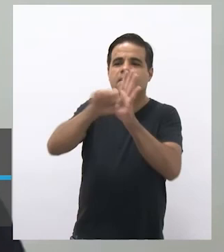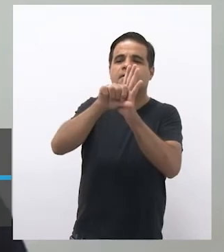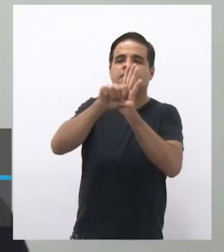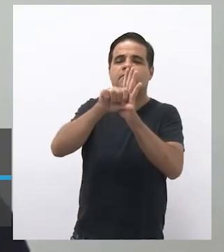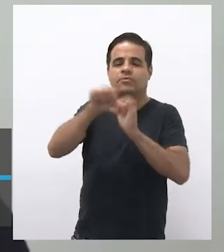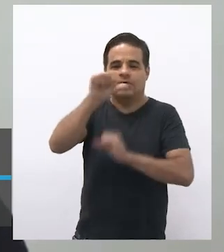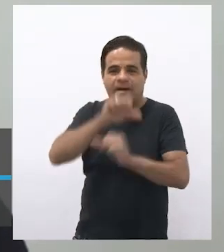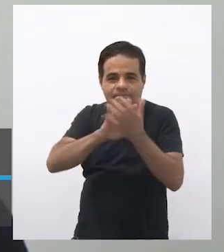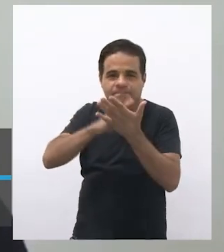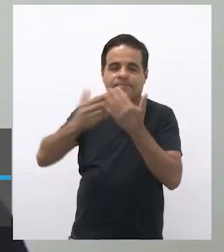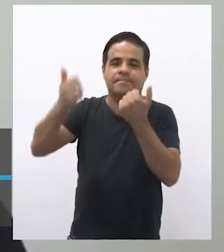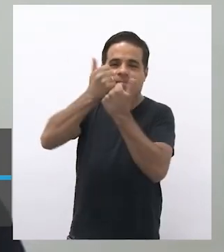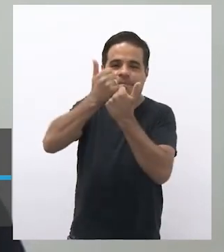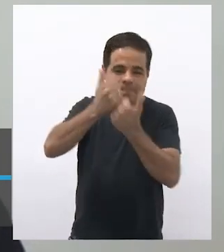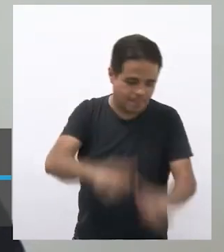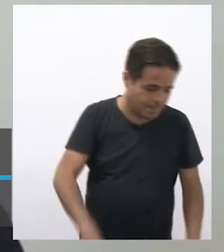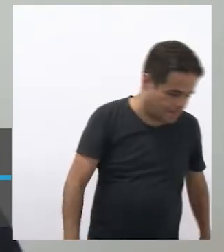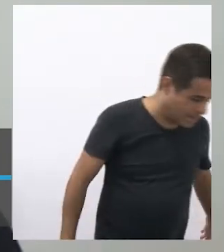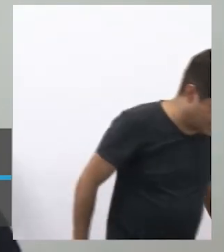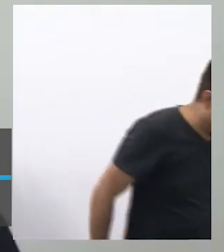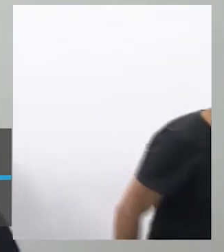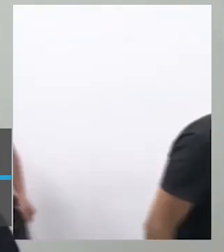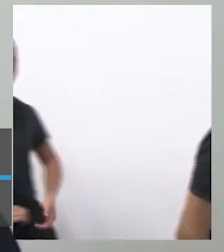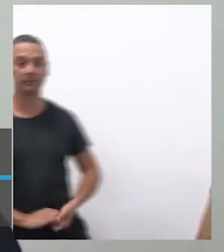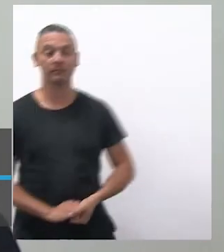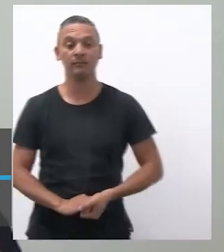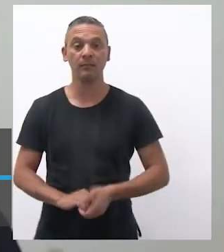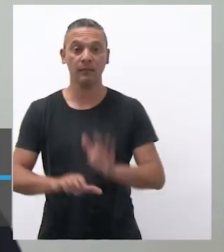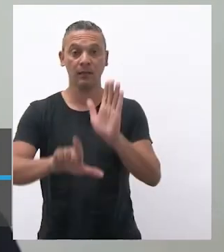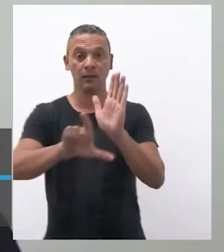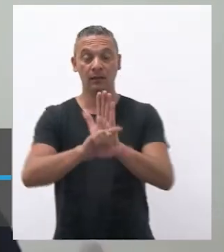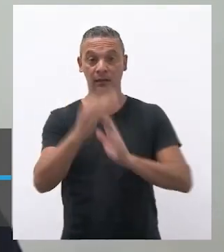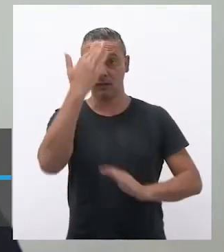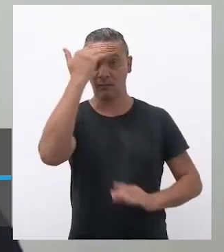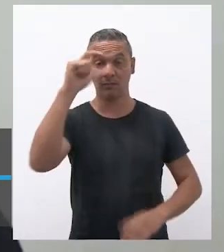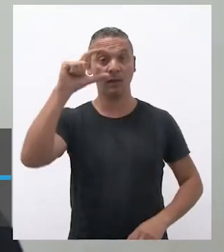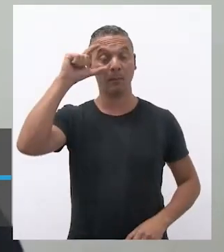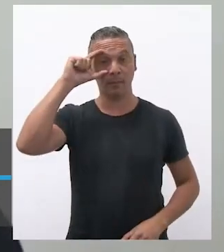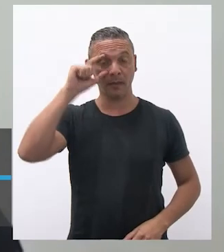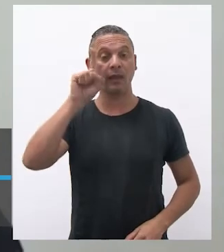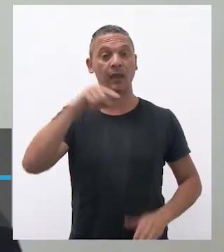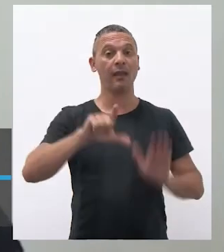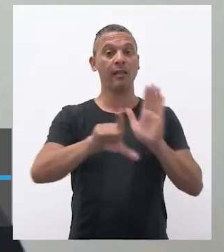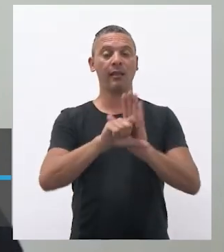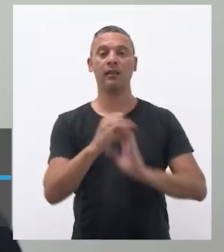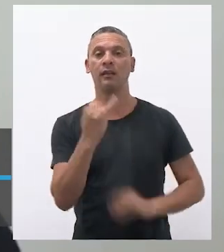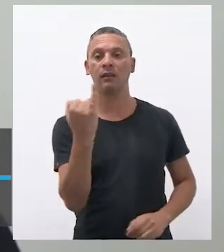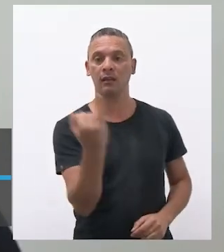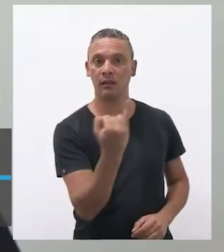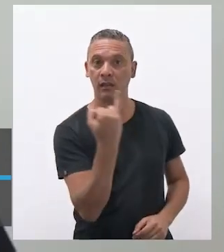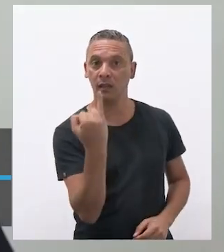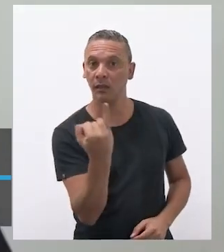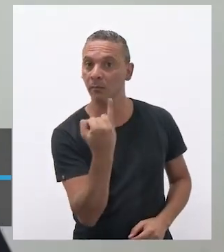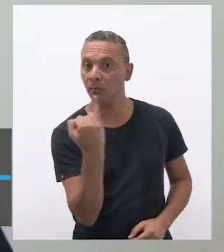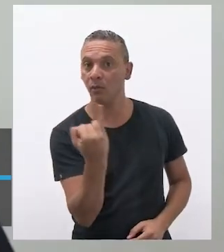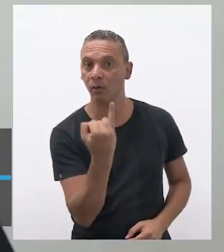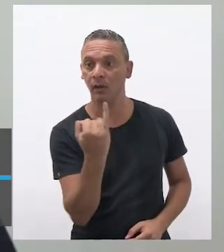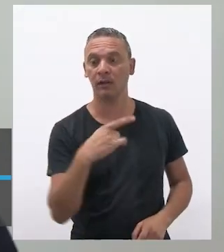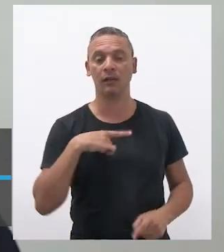relação a mecanismos de proteção, né, de mulheres e de crianças e adolescentes. E aí, nesse